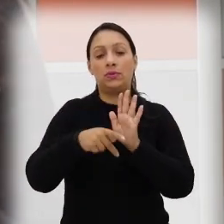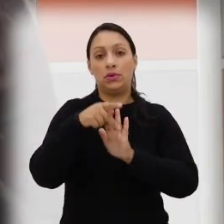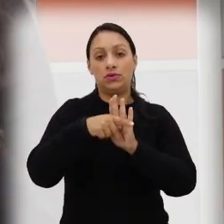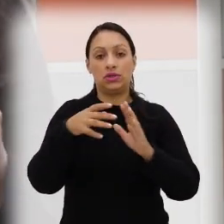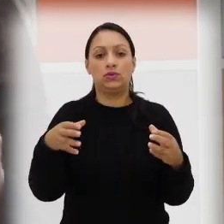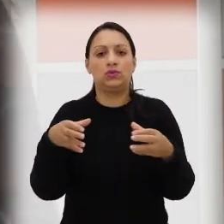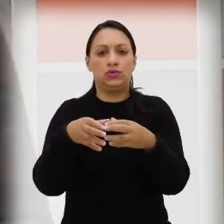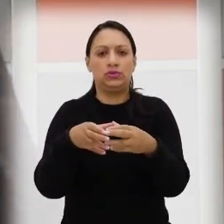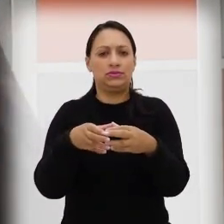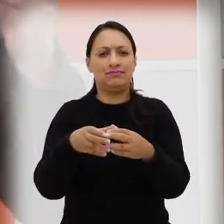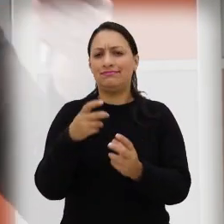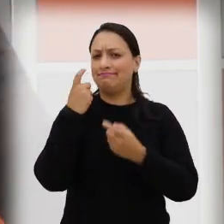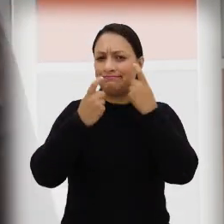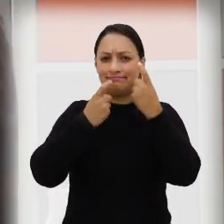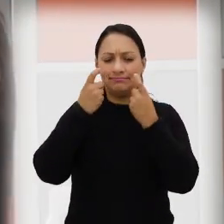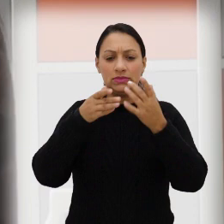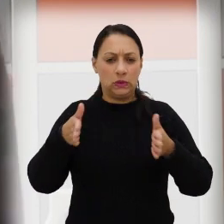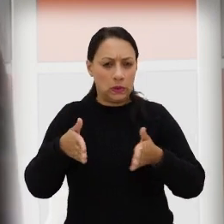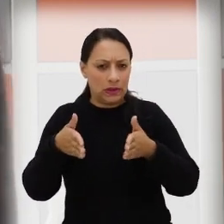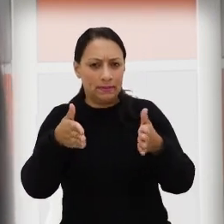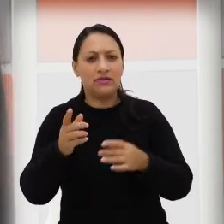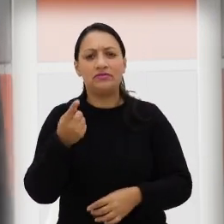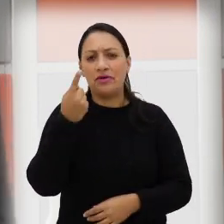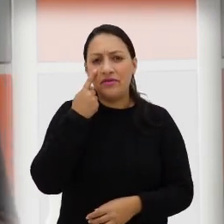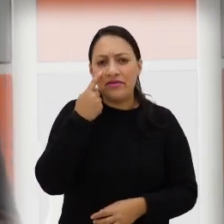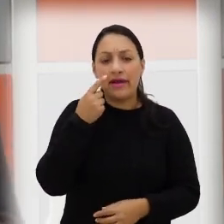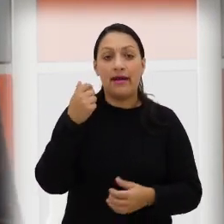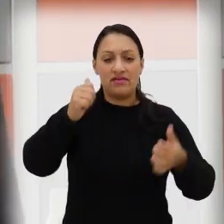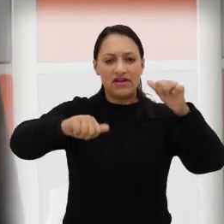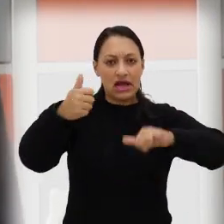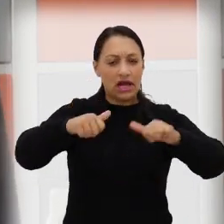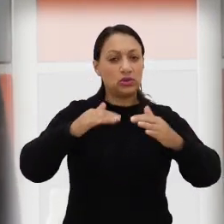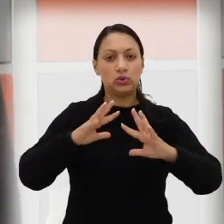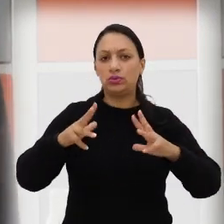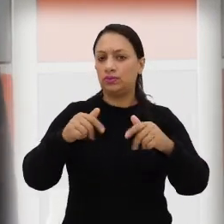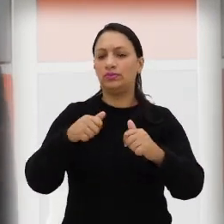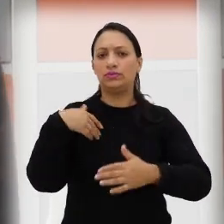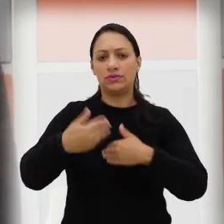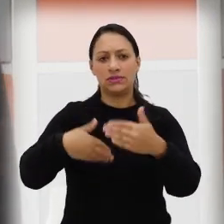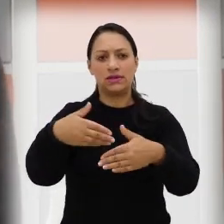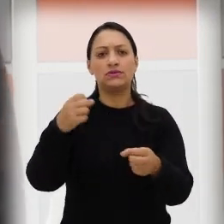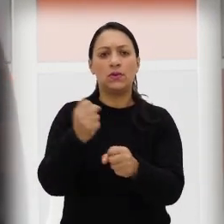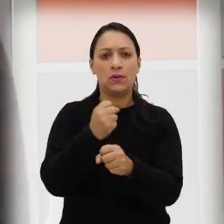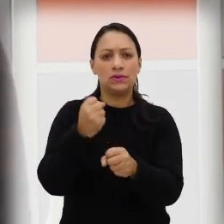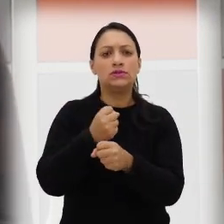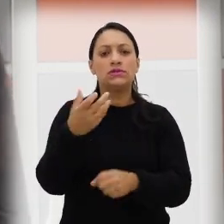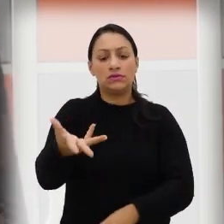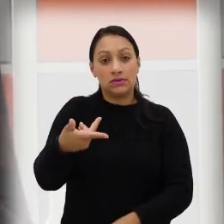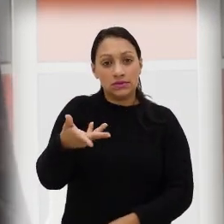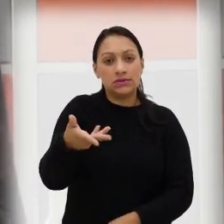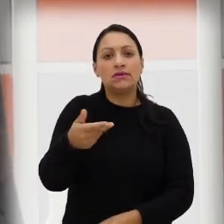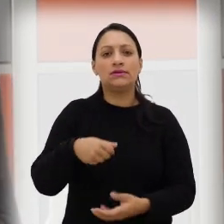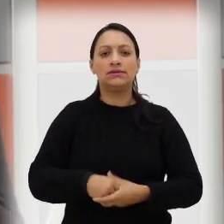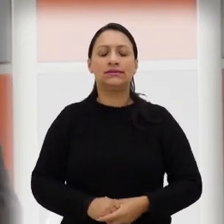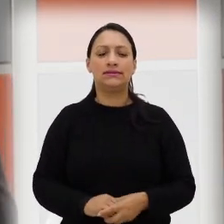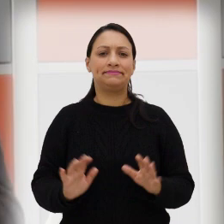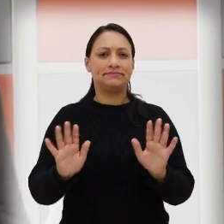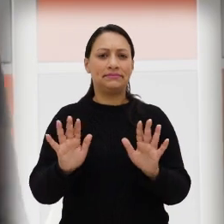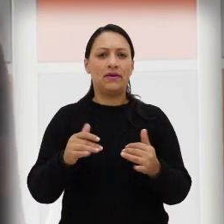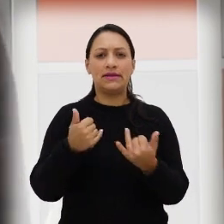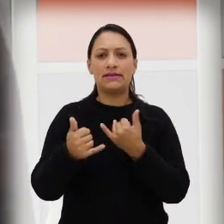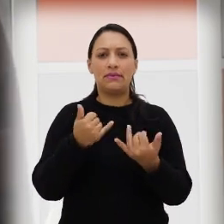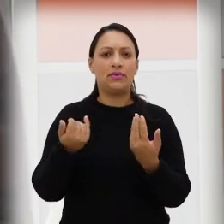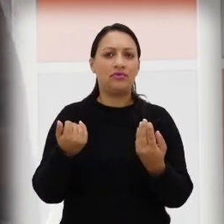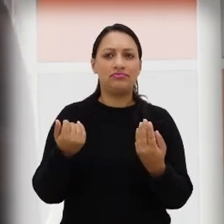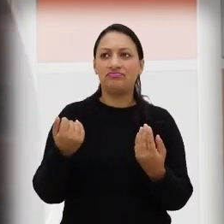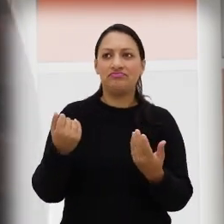no meio do caminho vocês vão ver, né, vocês vão ser avaliados em todo o processo de construção da aceleração. Então, não é fechou, não